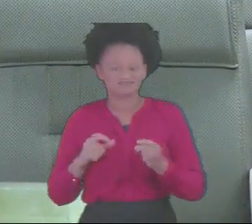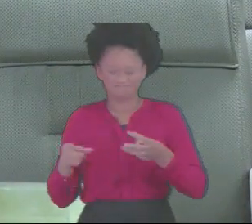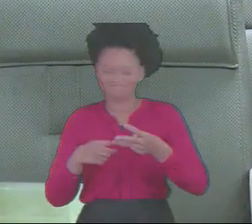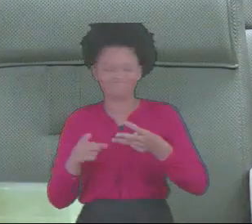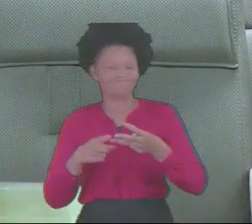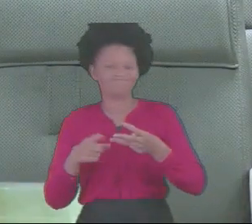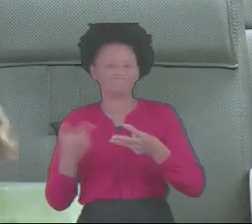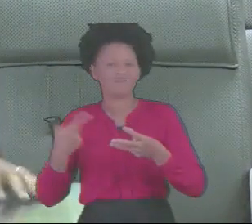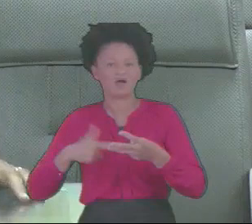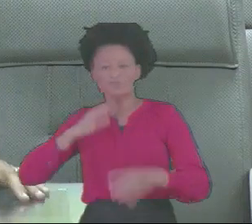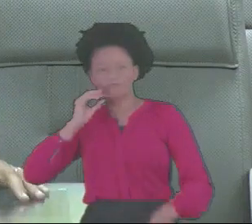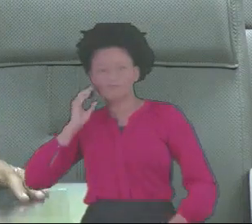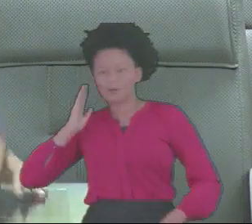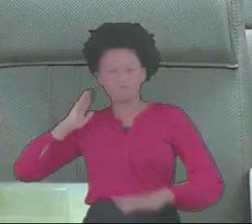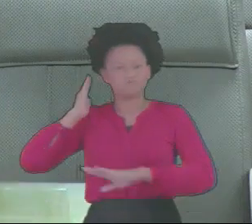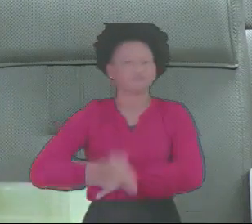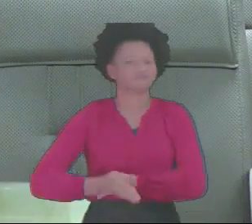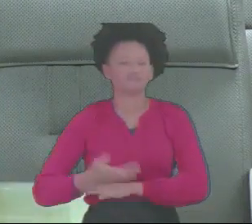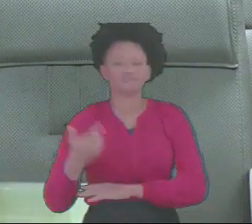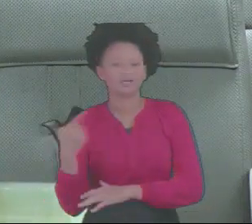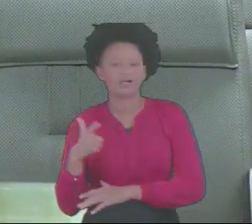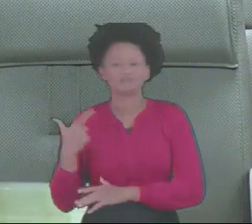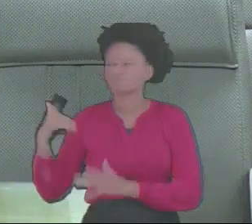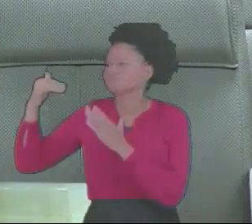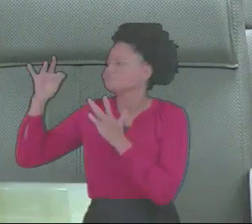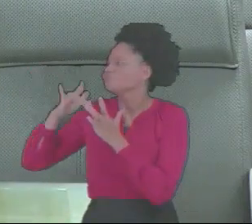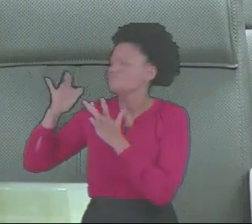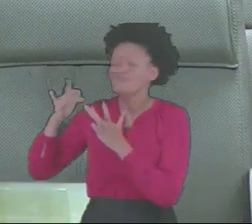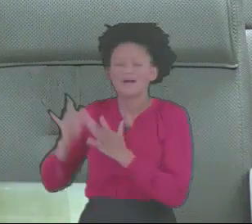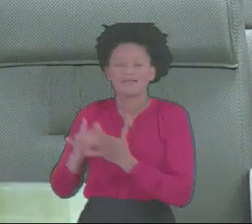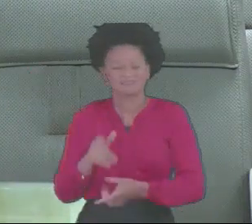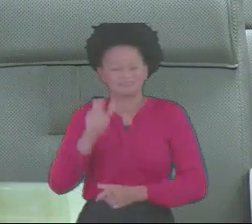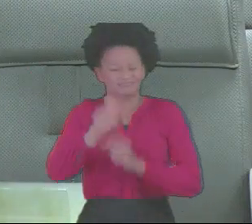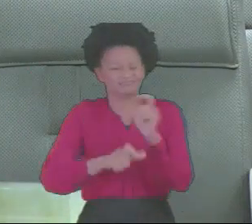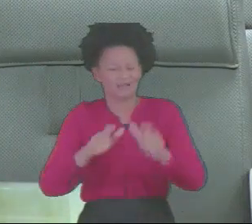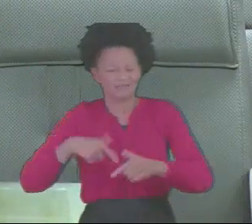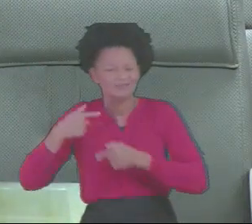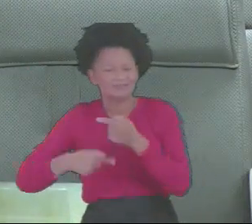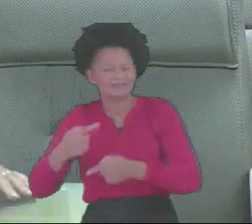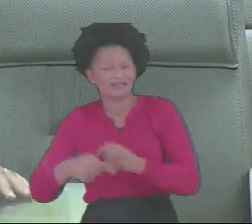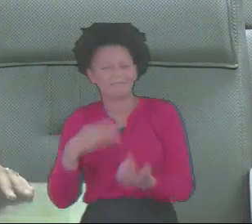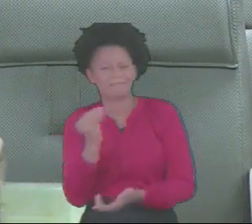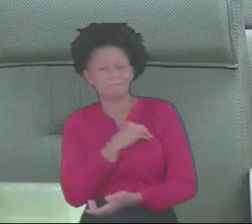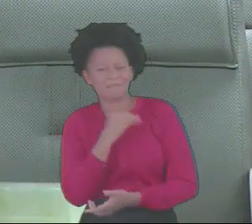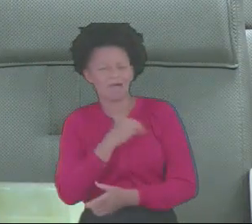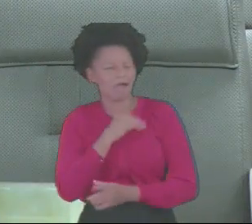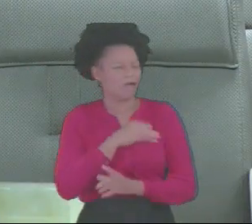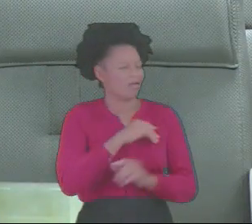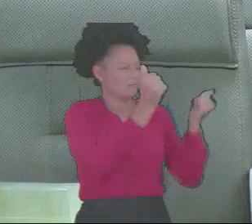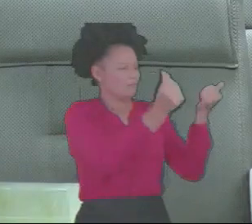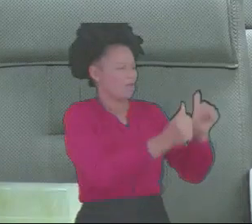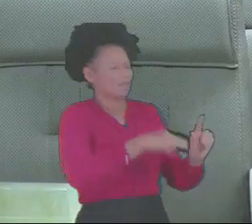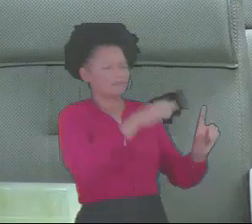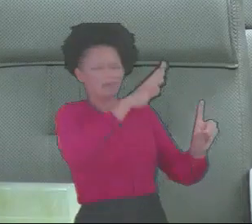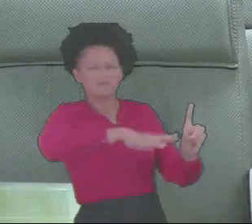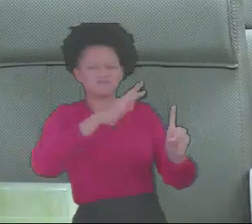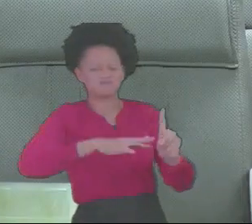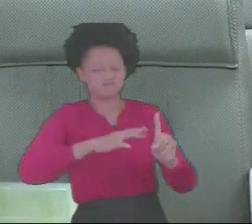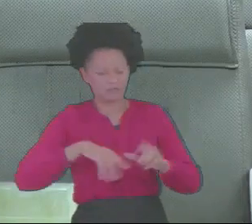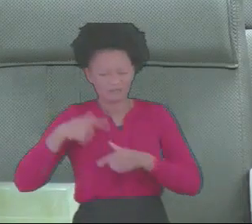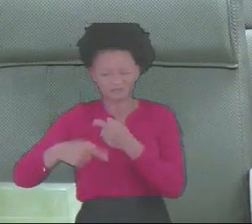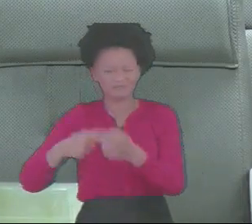direto com esse Deus uma geração que pega uma geração idólatra uma geração que não se